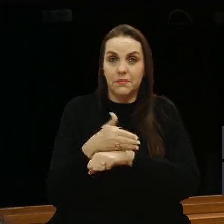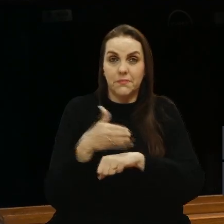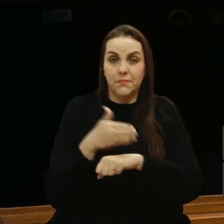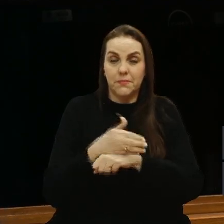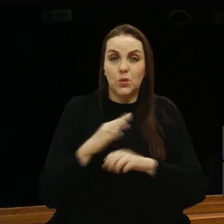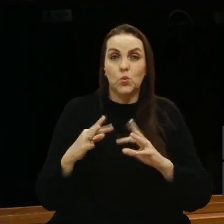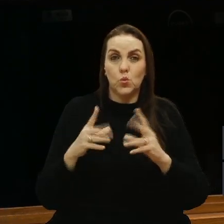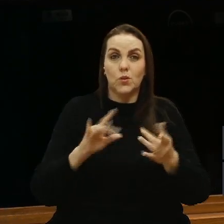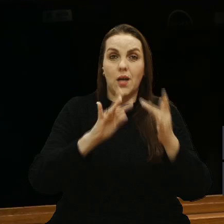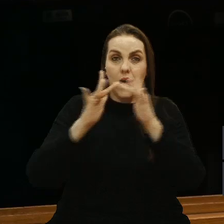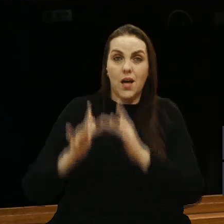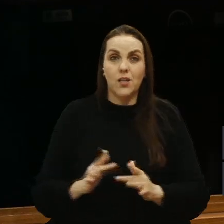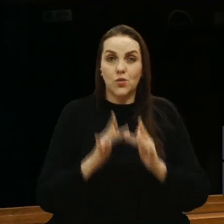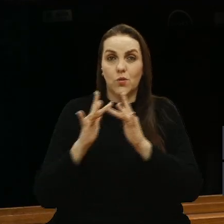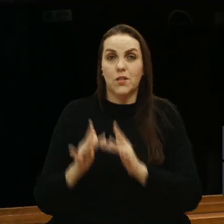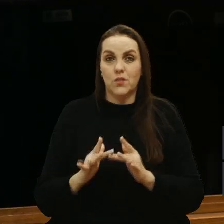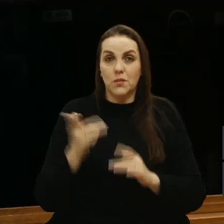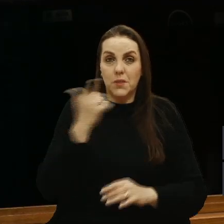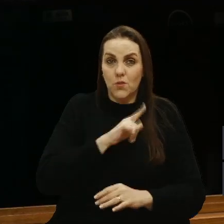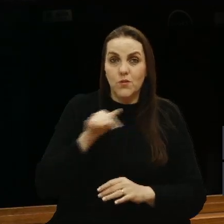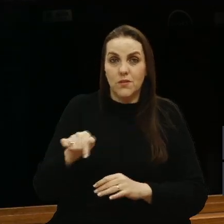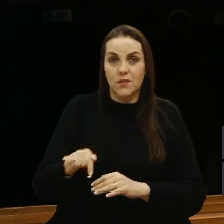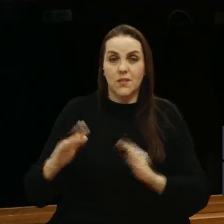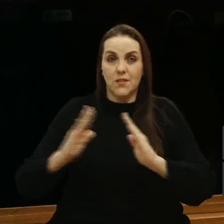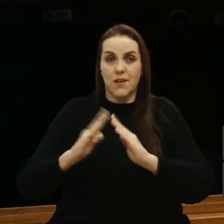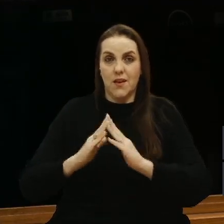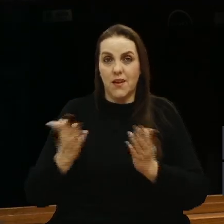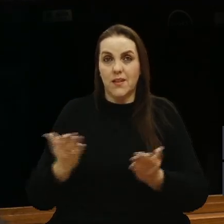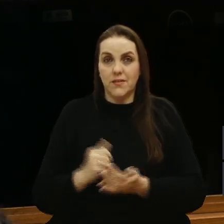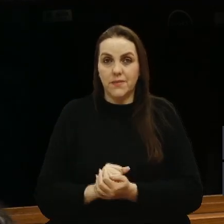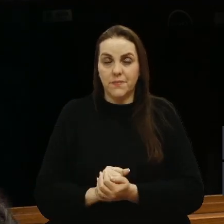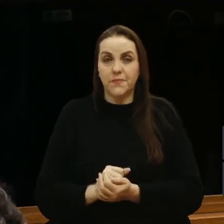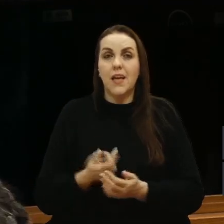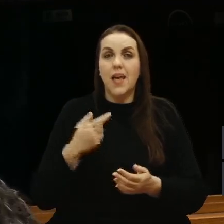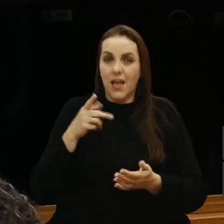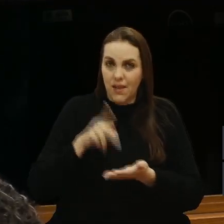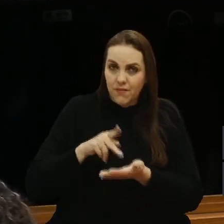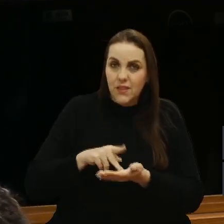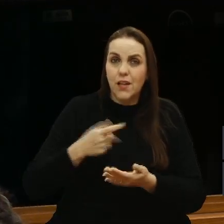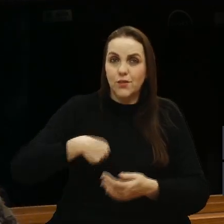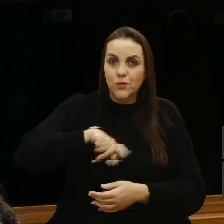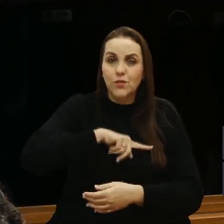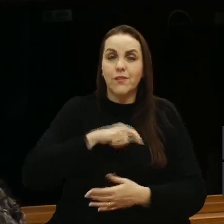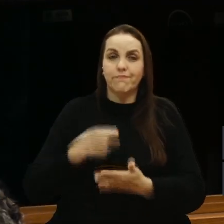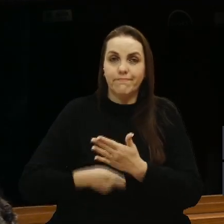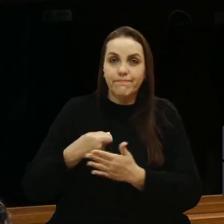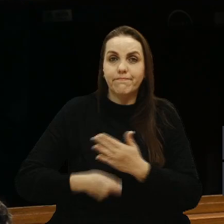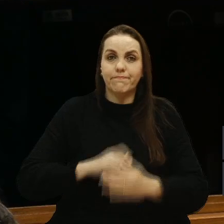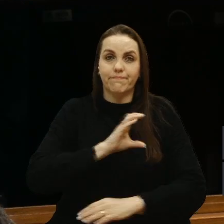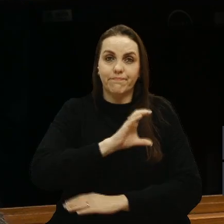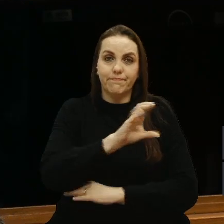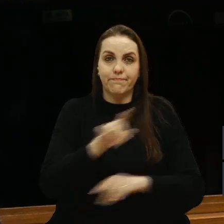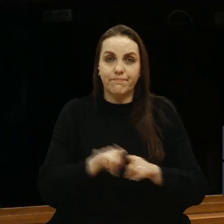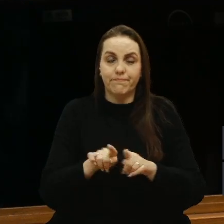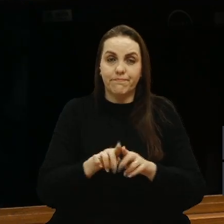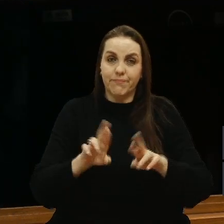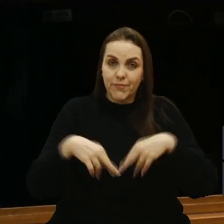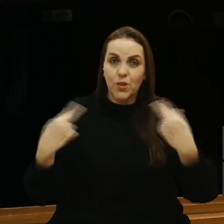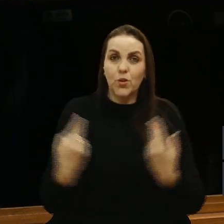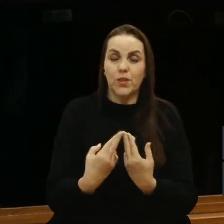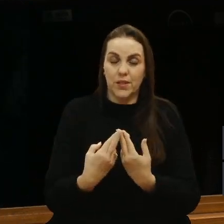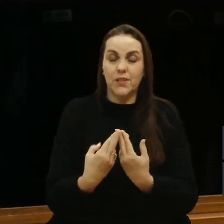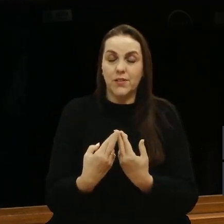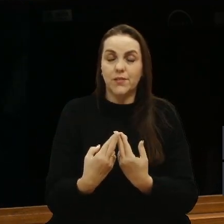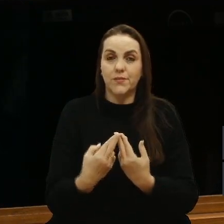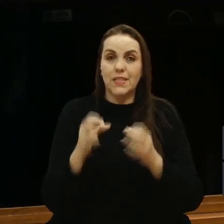toda essa articulação para que isso aconteça. É verdade, sim, nós temos tentado, a própria Coordenadoria tem tentado uma reunião com a Secretaria Estadual de